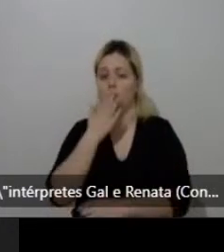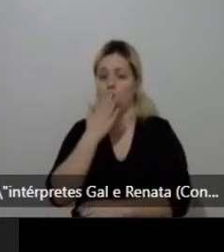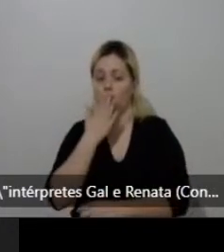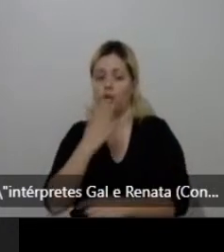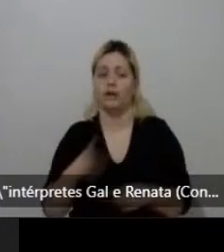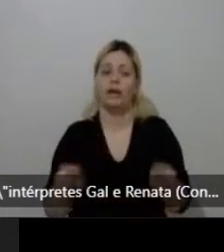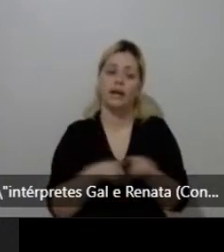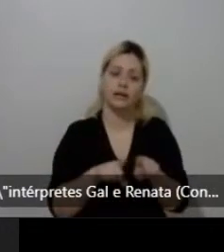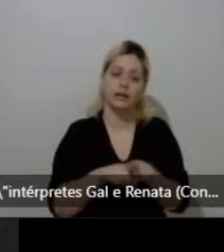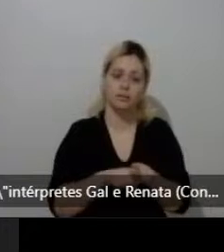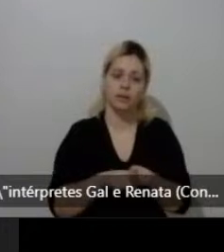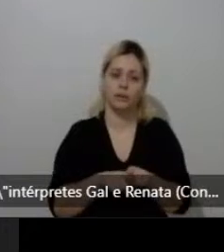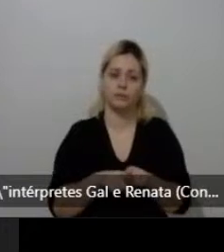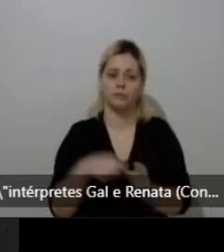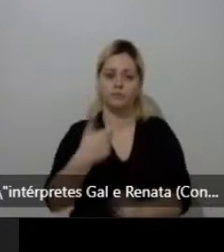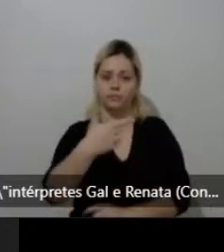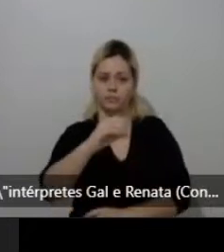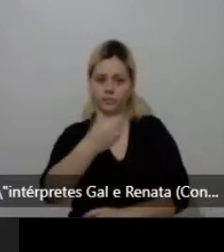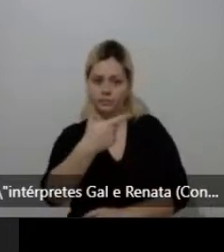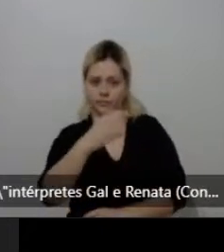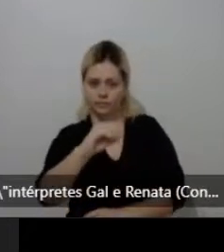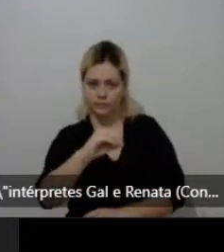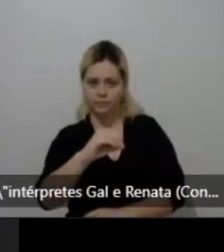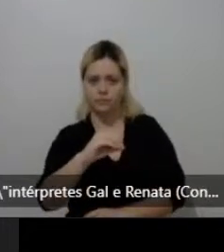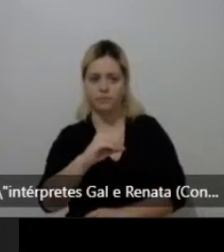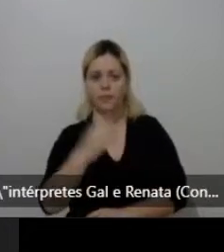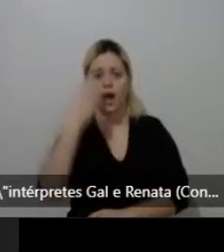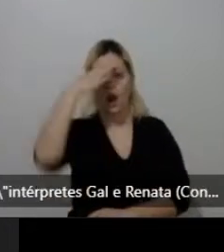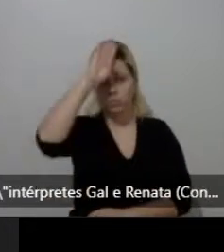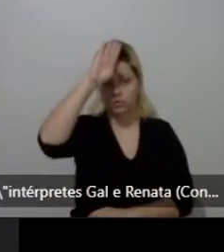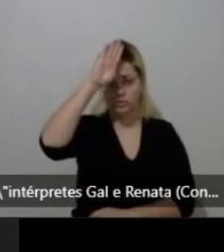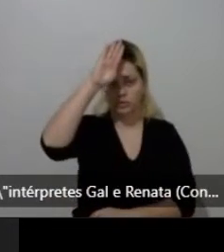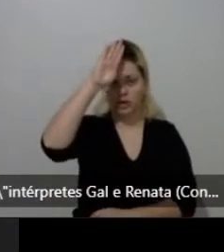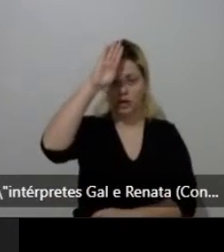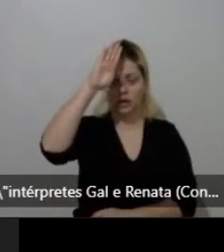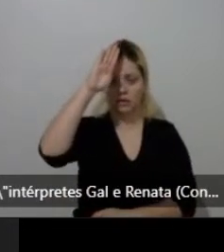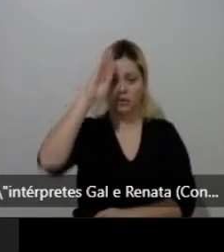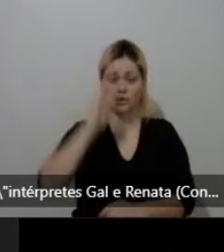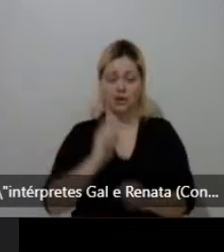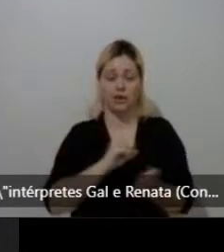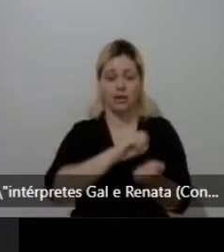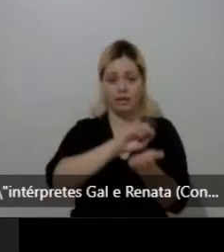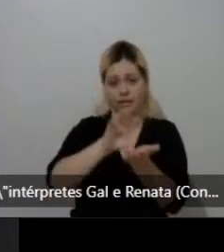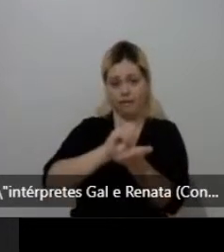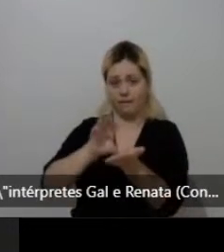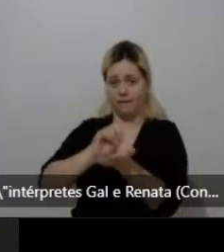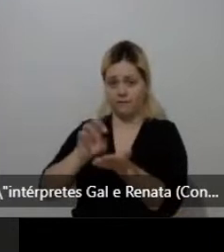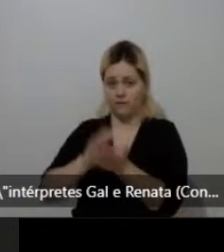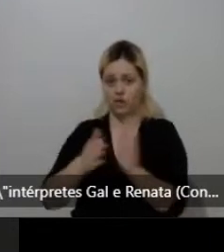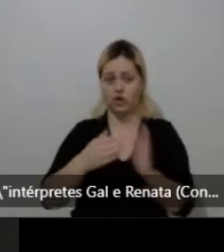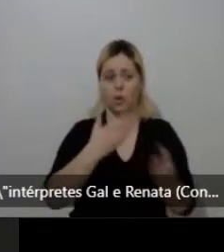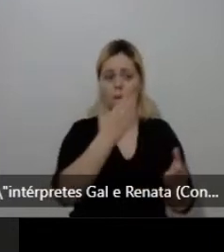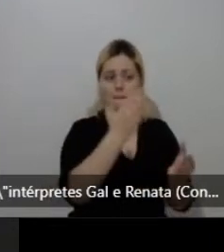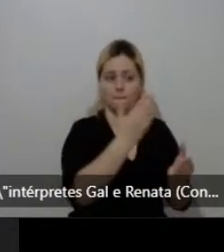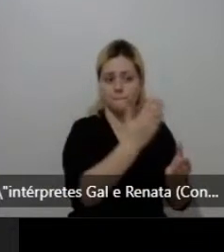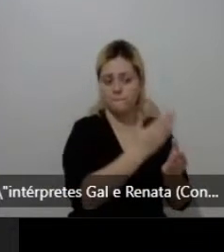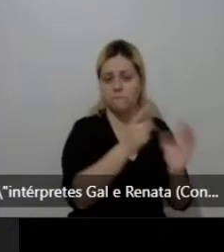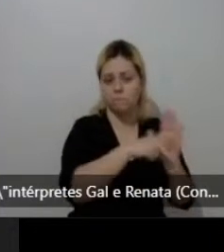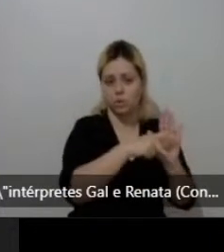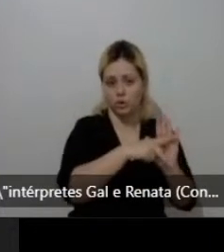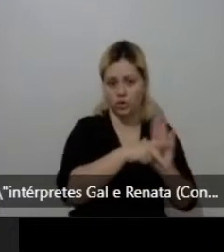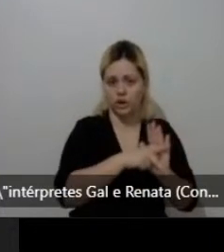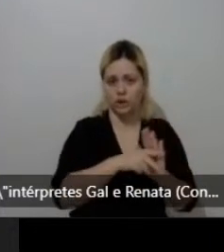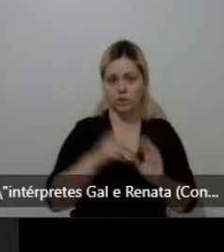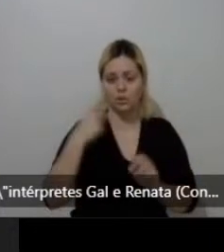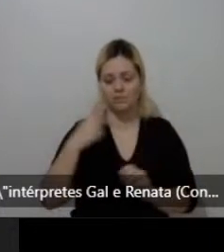em 2020, o Bolsonaro ele envia um projeto para mineração em terras